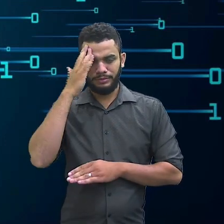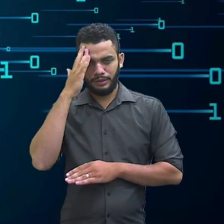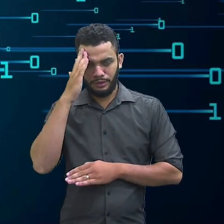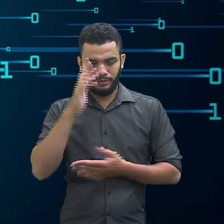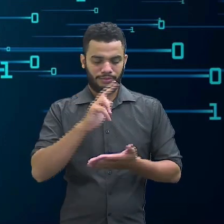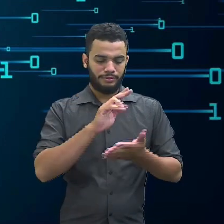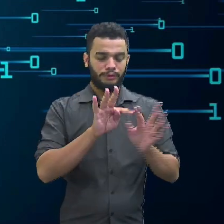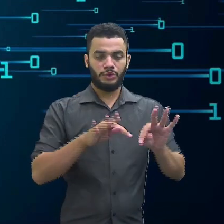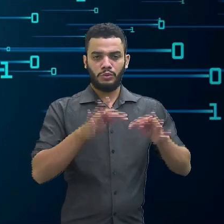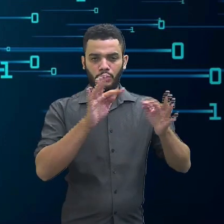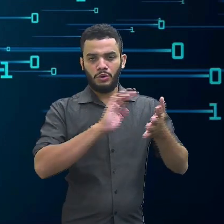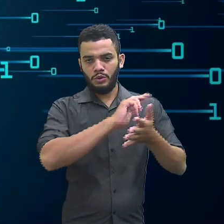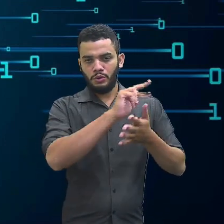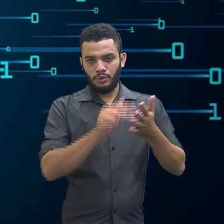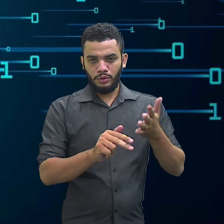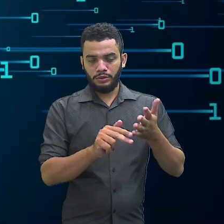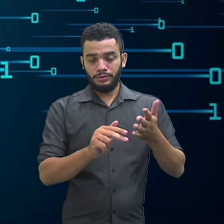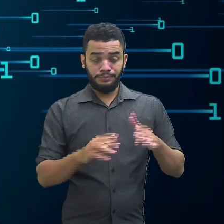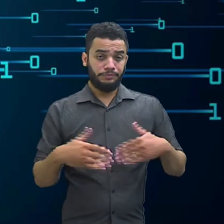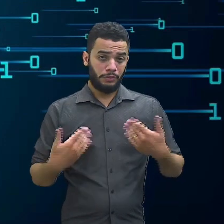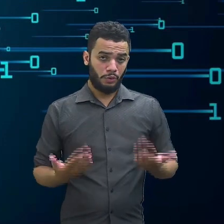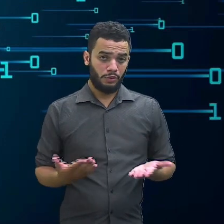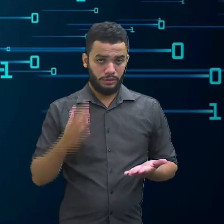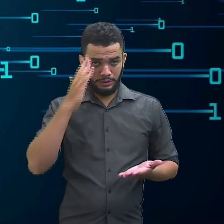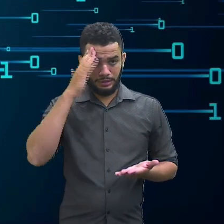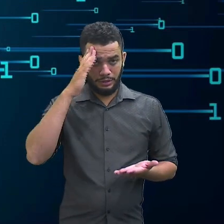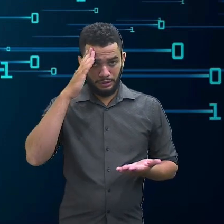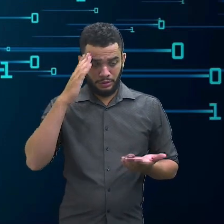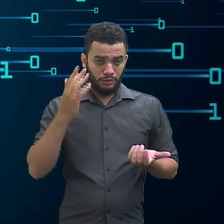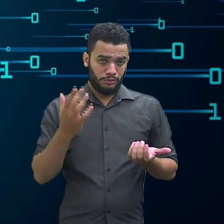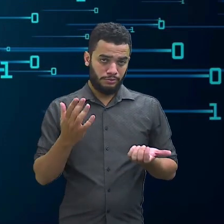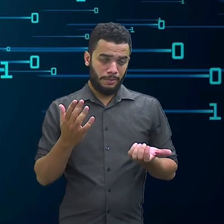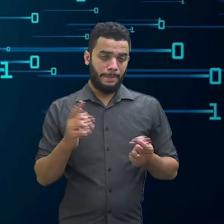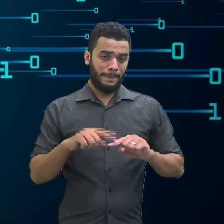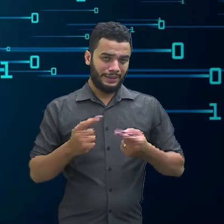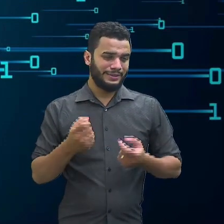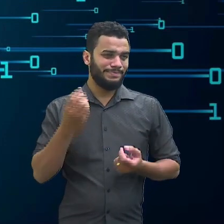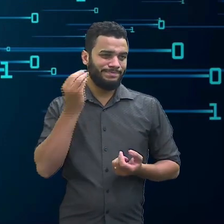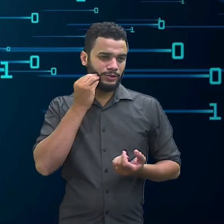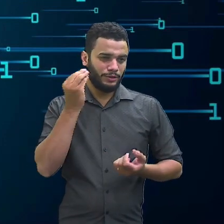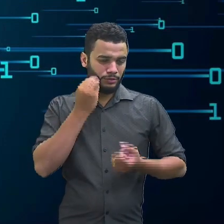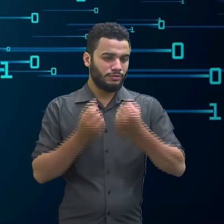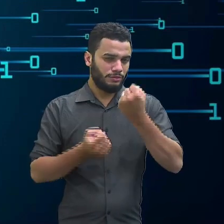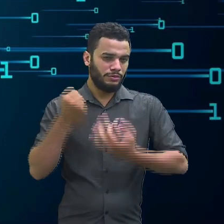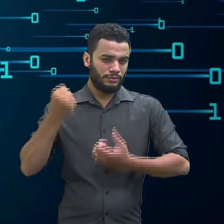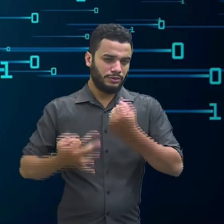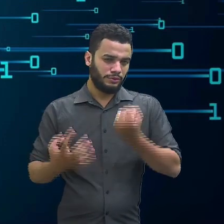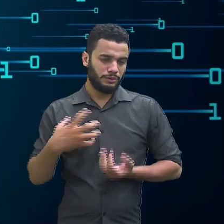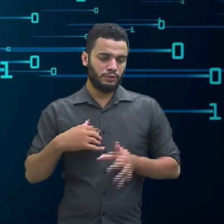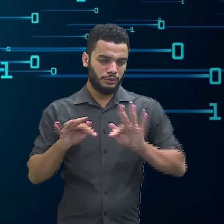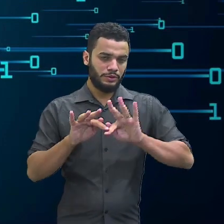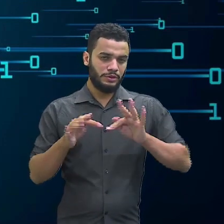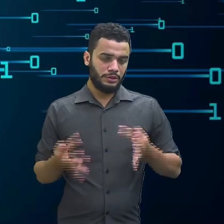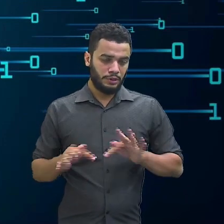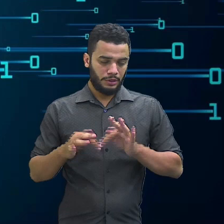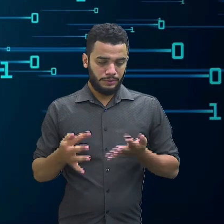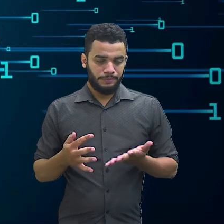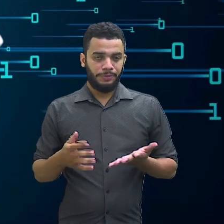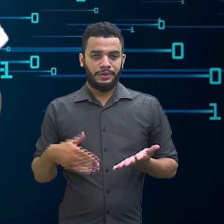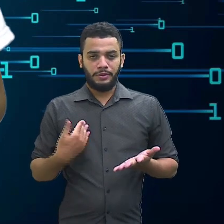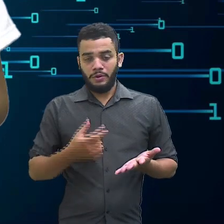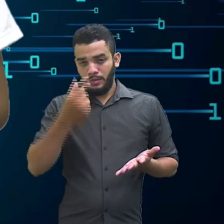outras tecnologias. Ok, pessoal, parece que exagerei. Vou tentar explicar de uma maneira mais simples o que é inteligência